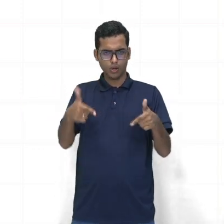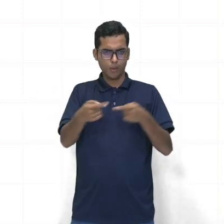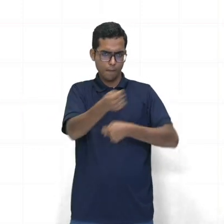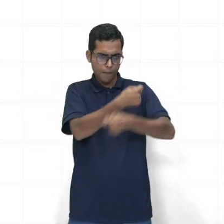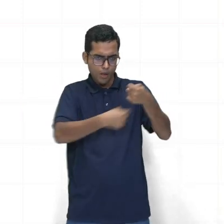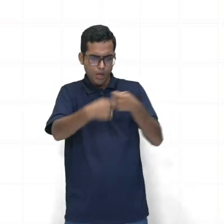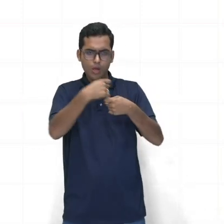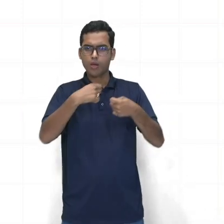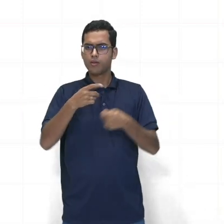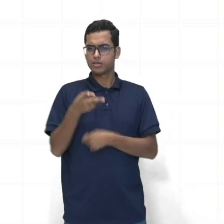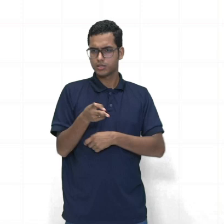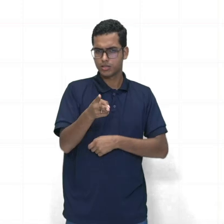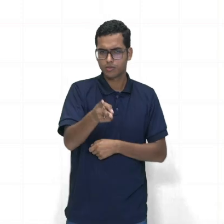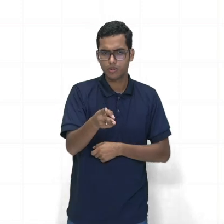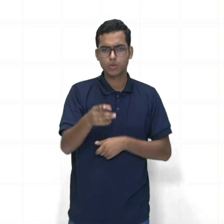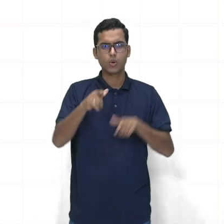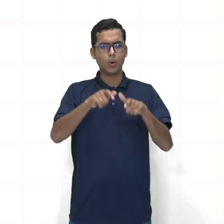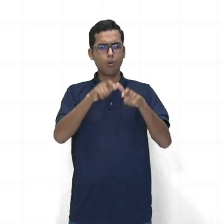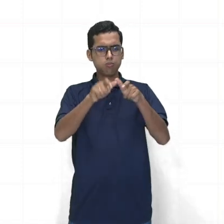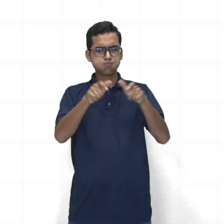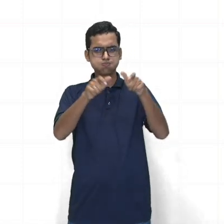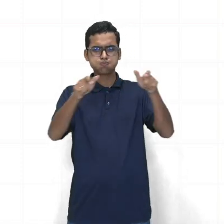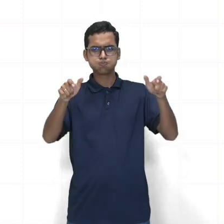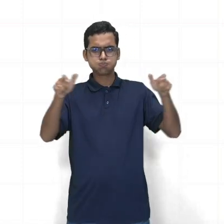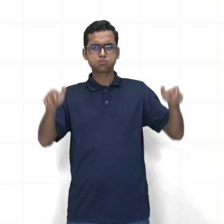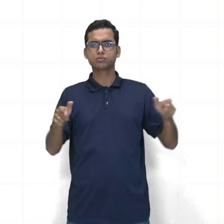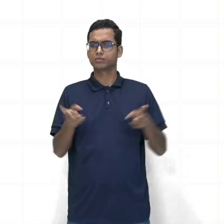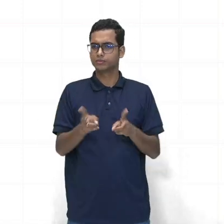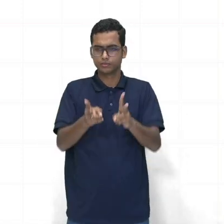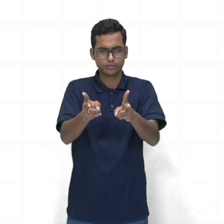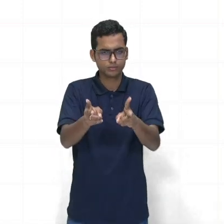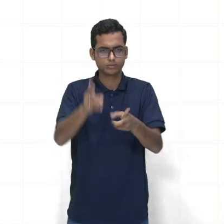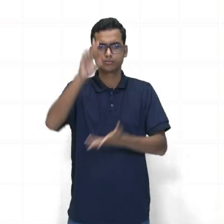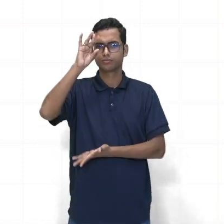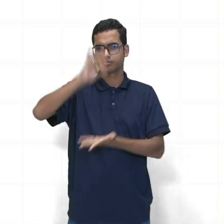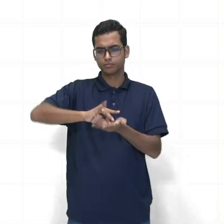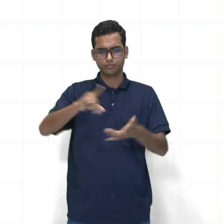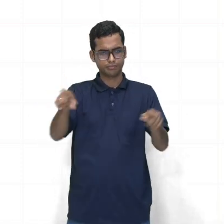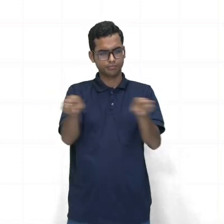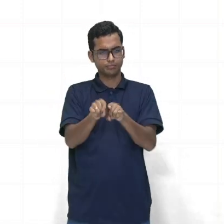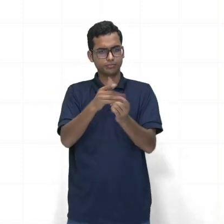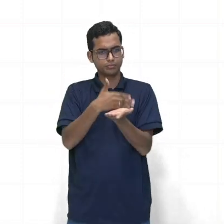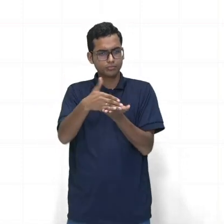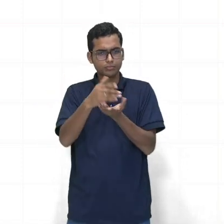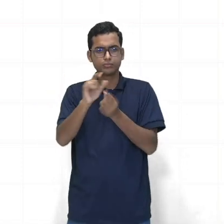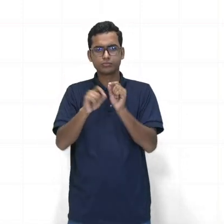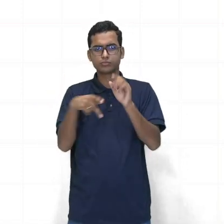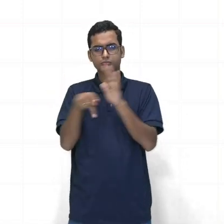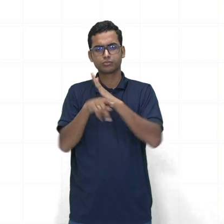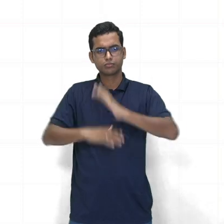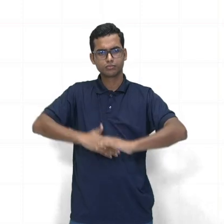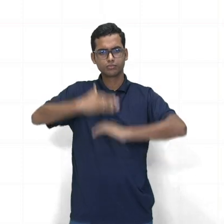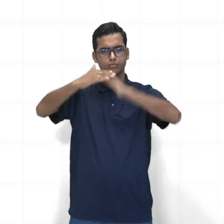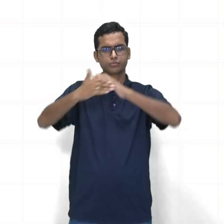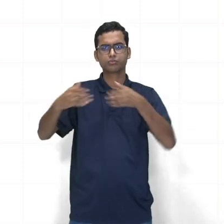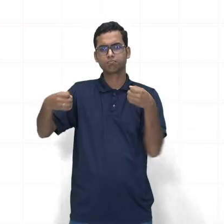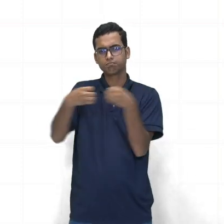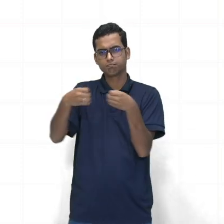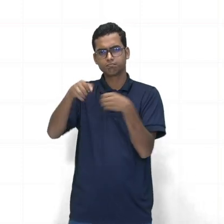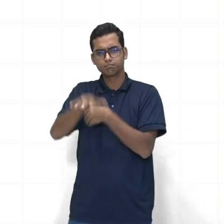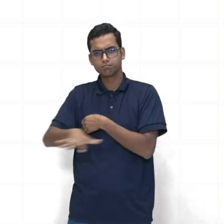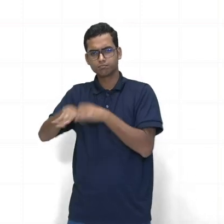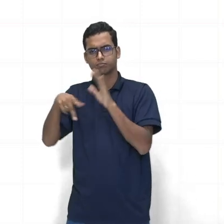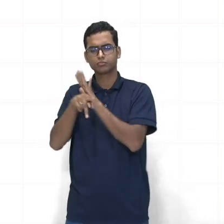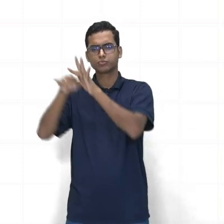comercial intensa, as cidades também vão começar a crescer. As cidades, inicialmente, elas se desenvolviam próximo às regiões